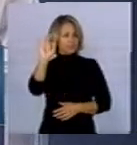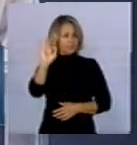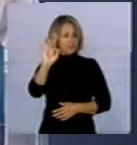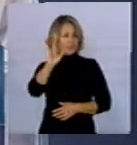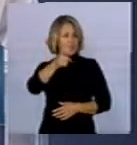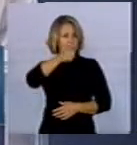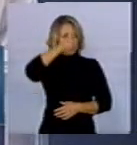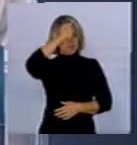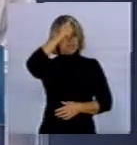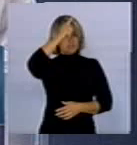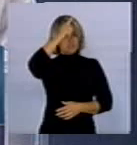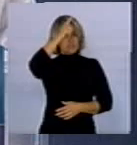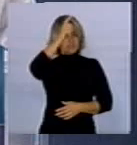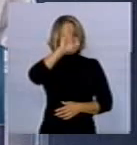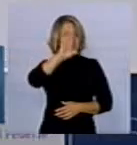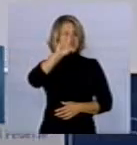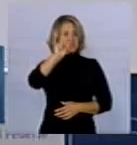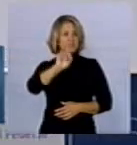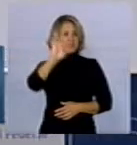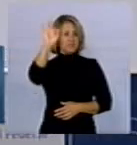Alemanha 50%